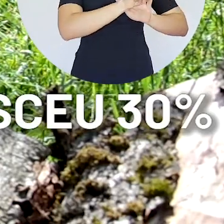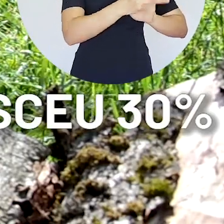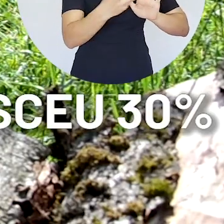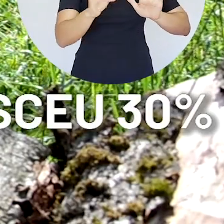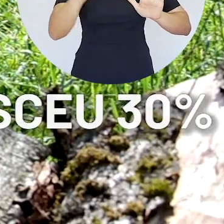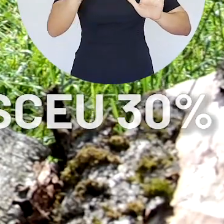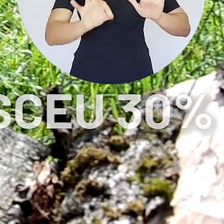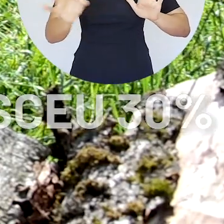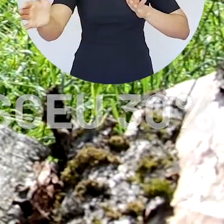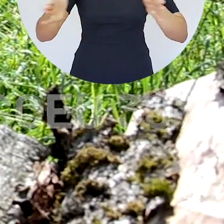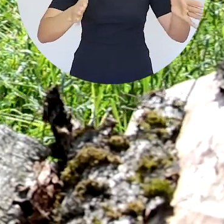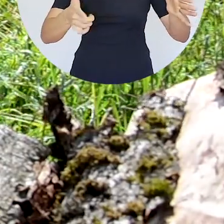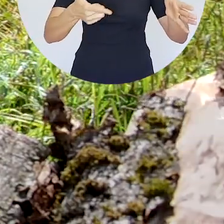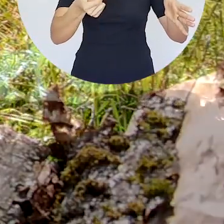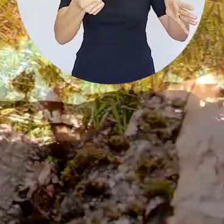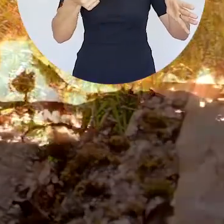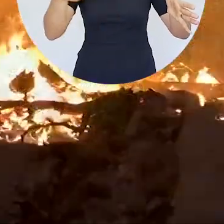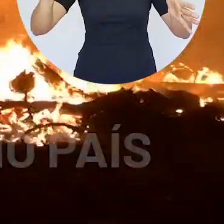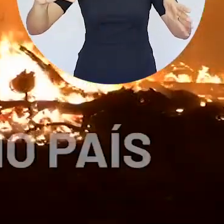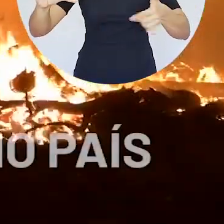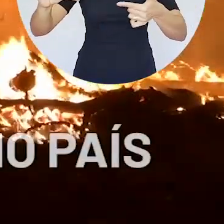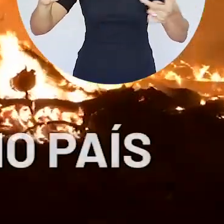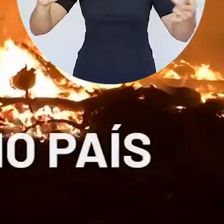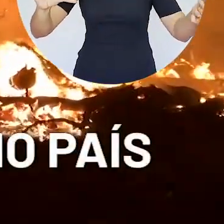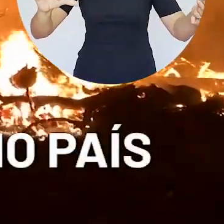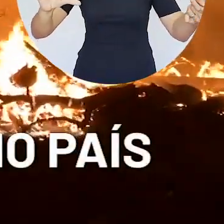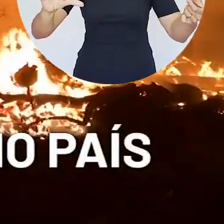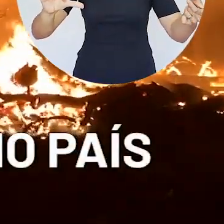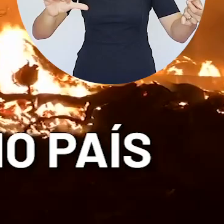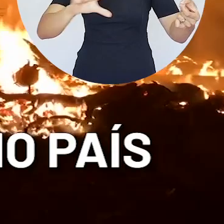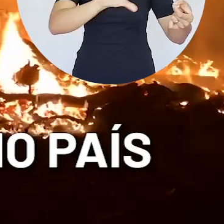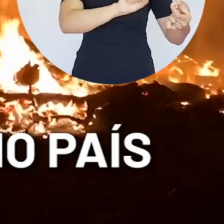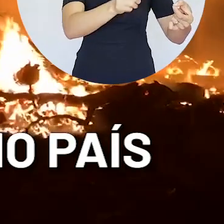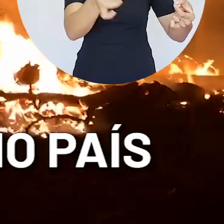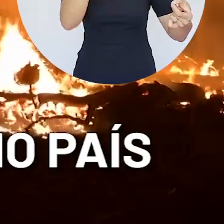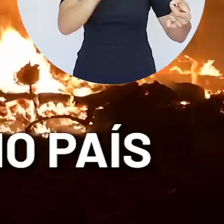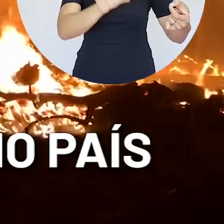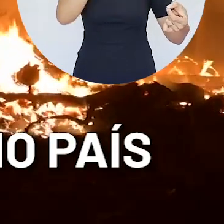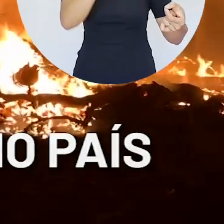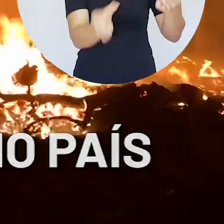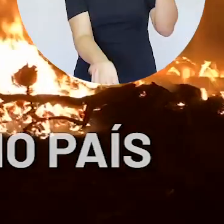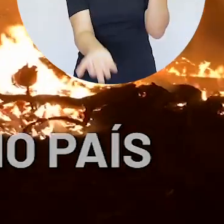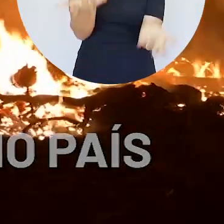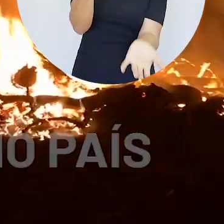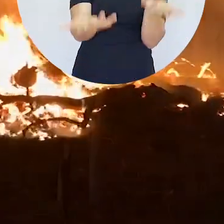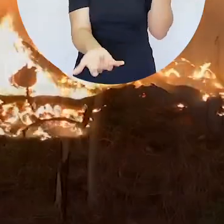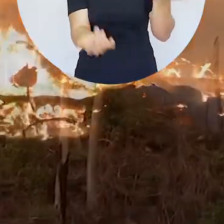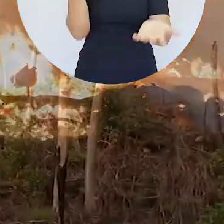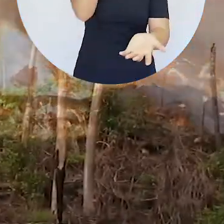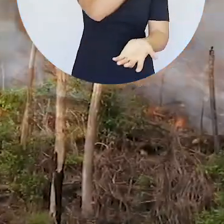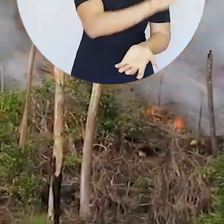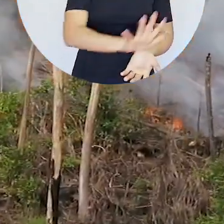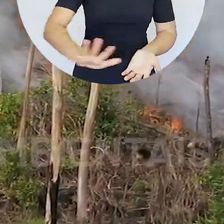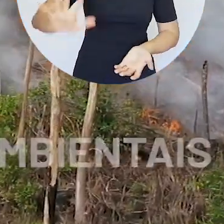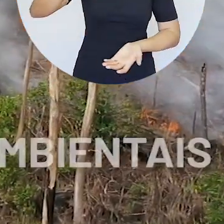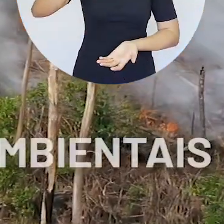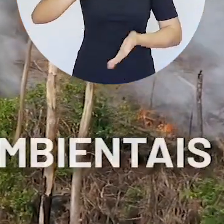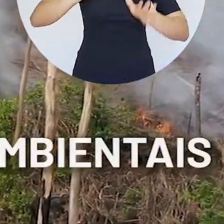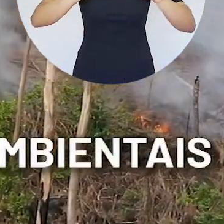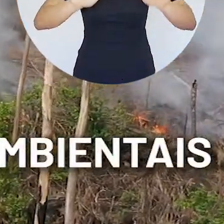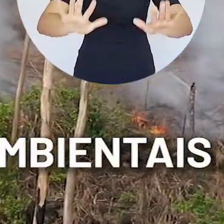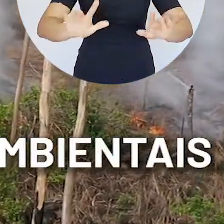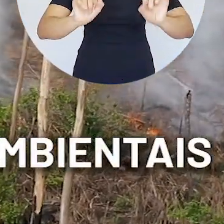2019 e 2020. As queimadas aumentaram 86% em todo o país. Mas a